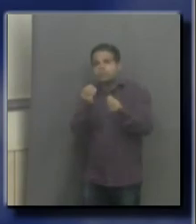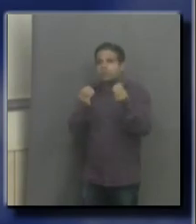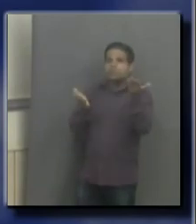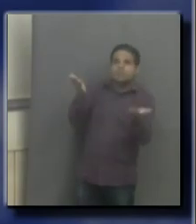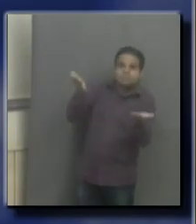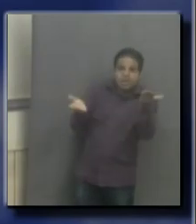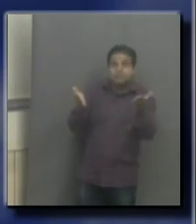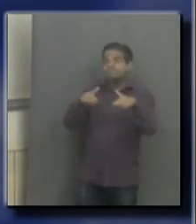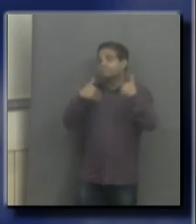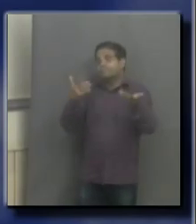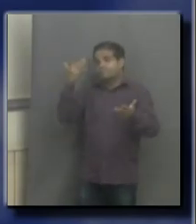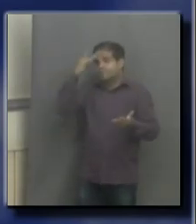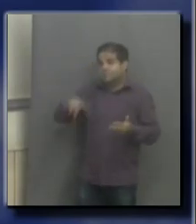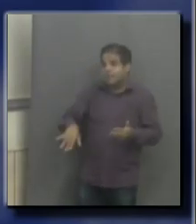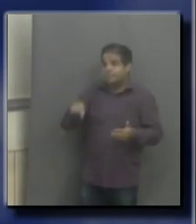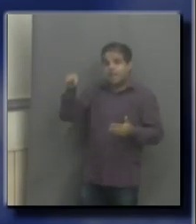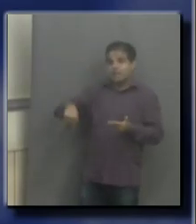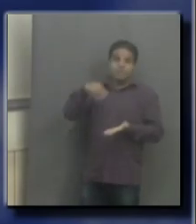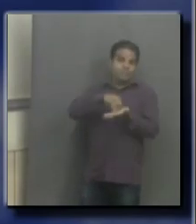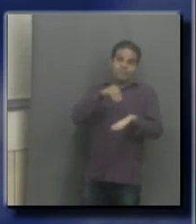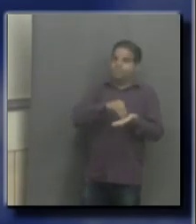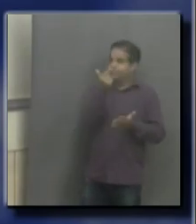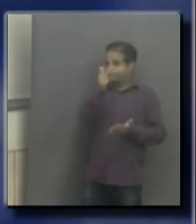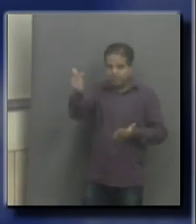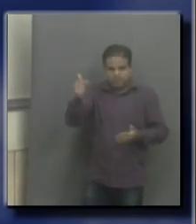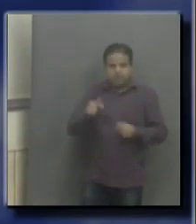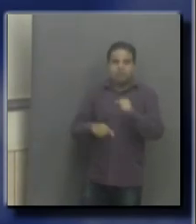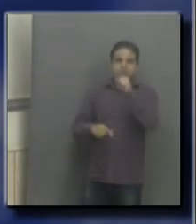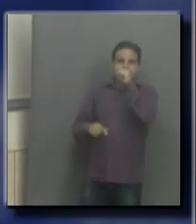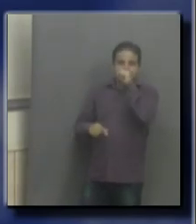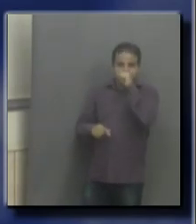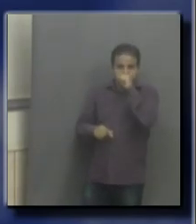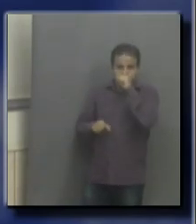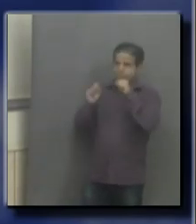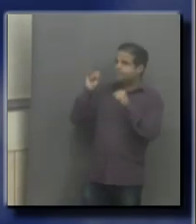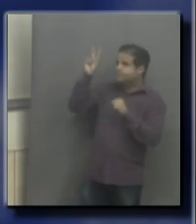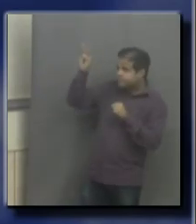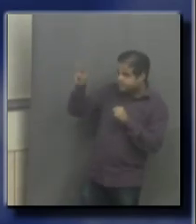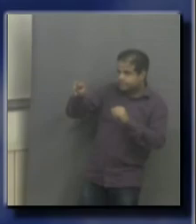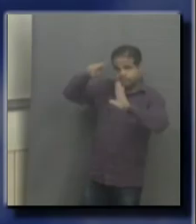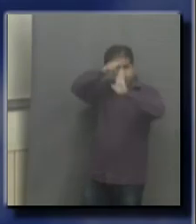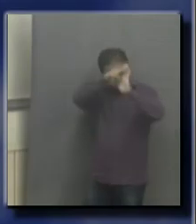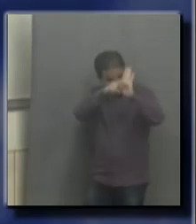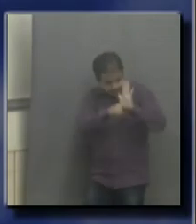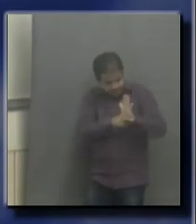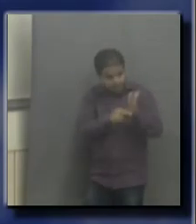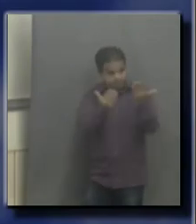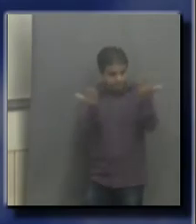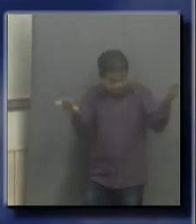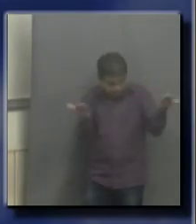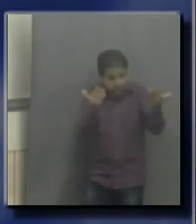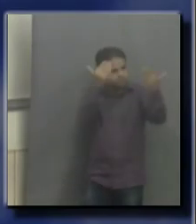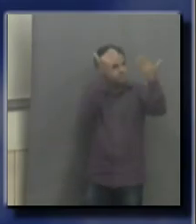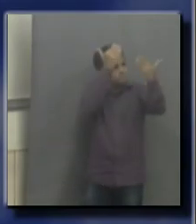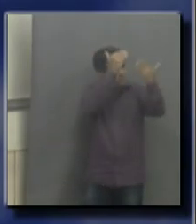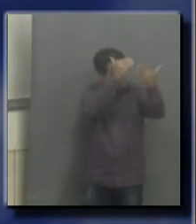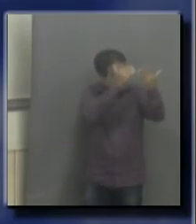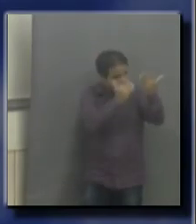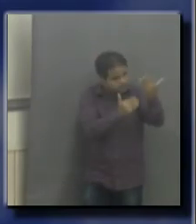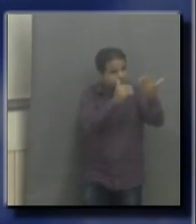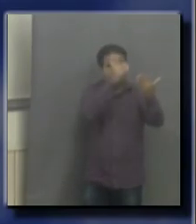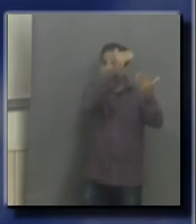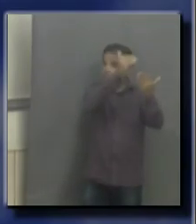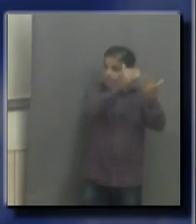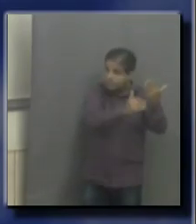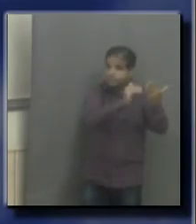proporção. E outra coisa, se a gente olhar as nossas diretrizes, elas são, desse